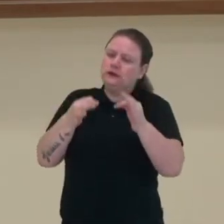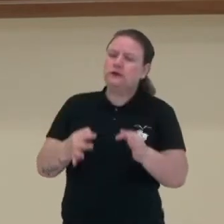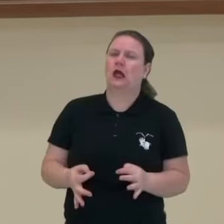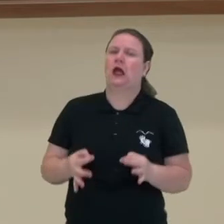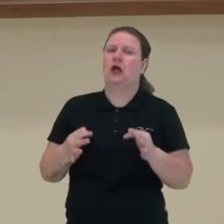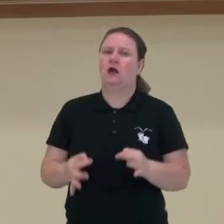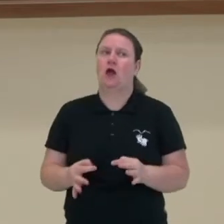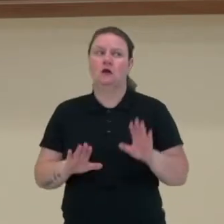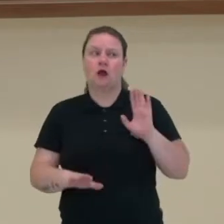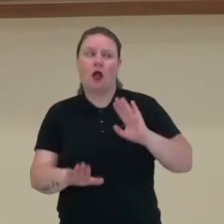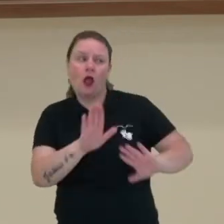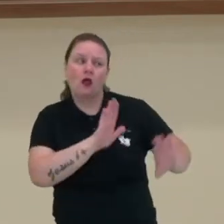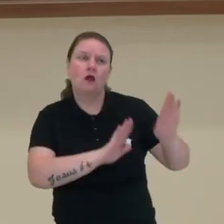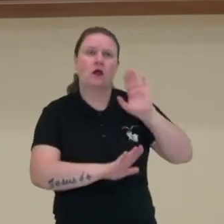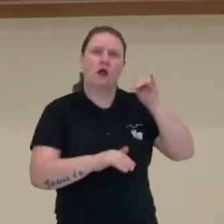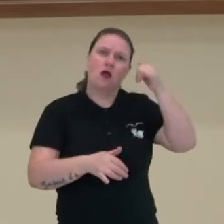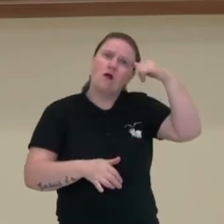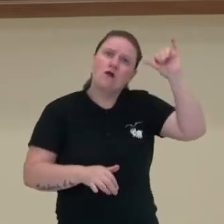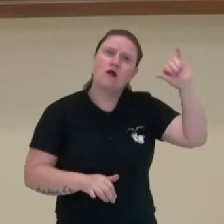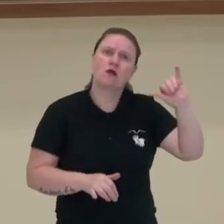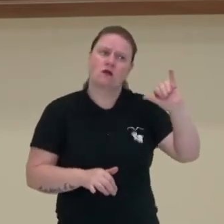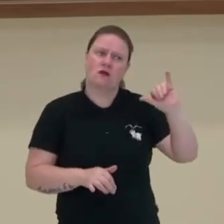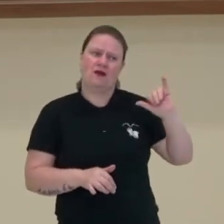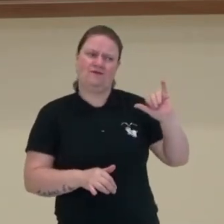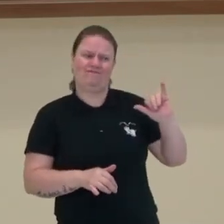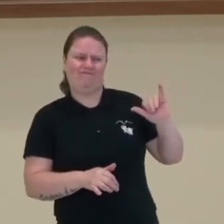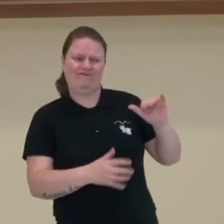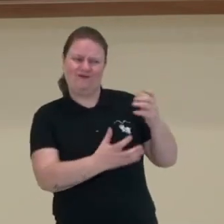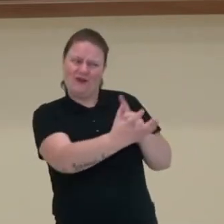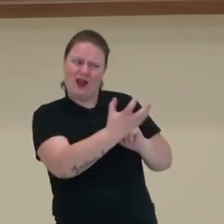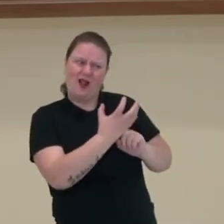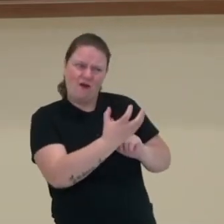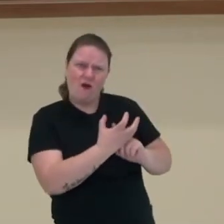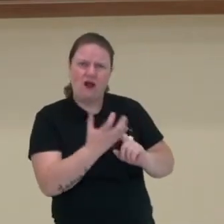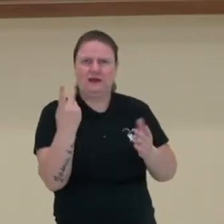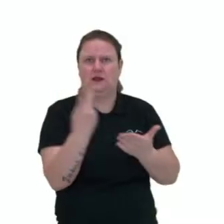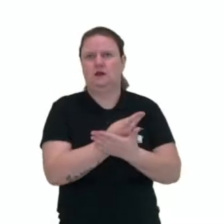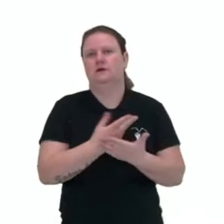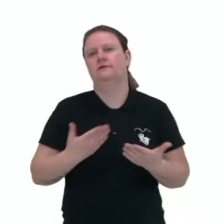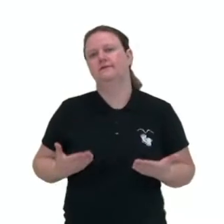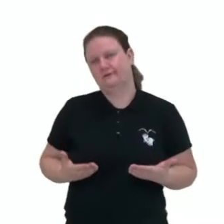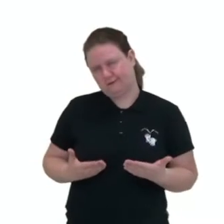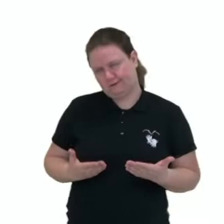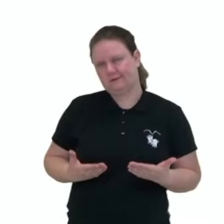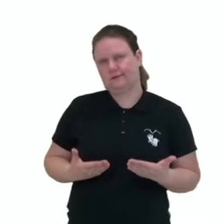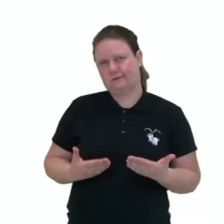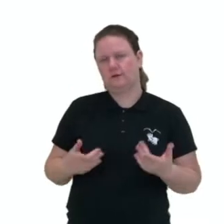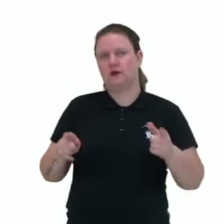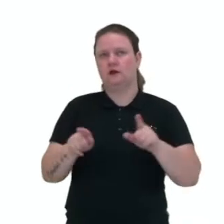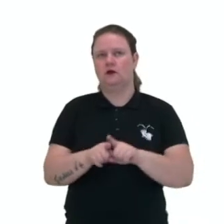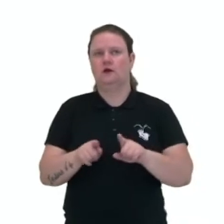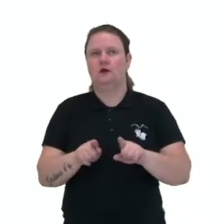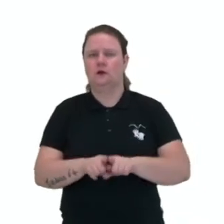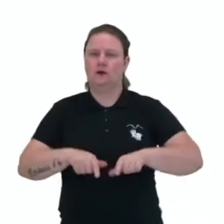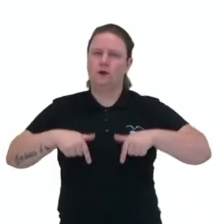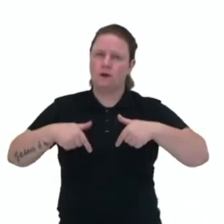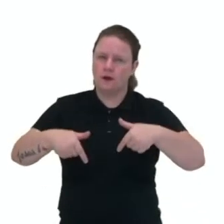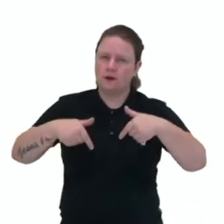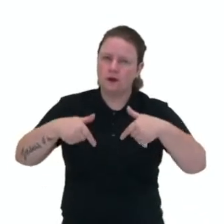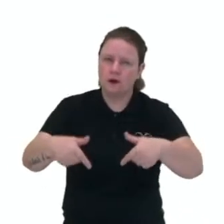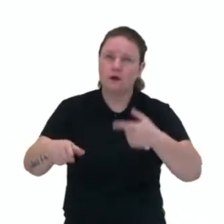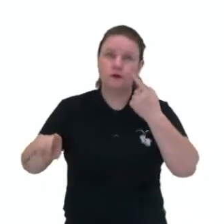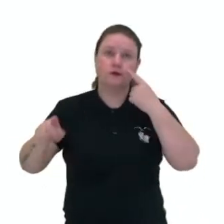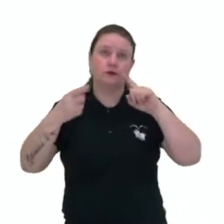ou também se desviar dos perigos da violência, que hoje está bem grande, né? Mais uma jornada, adivinha quem